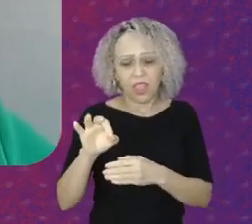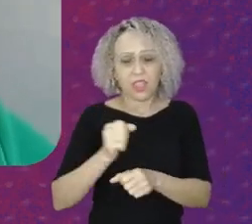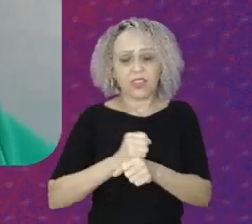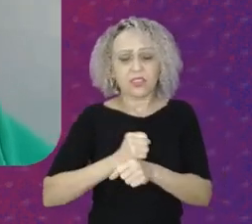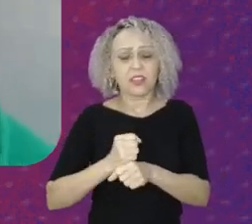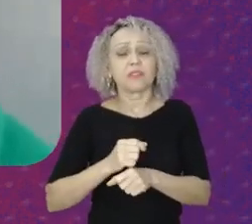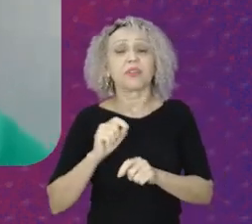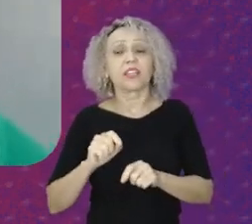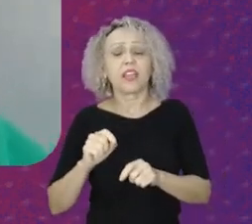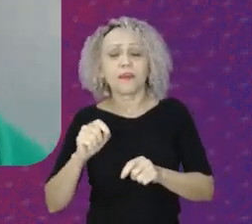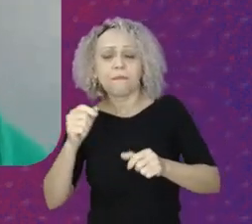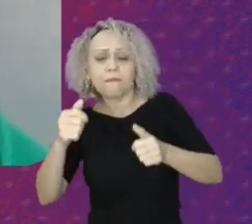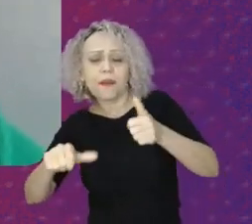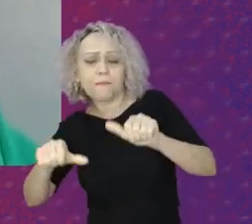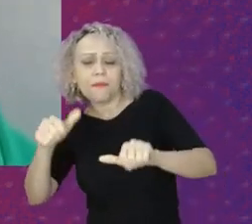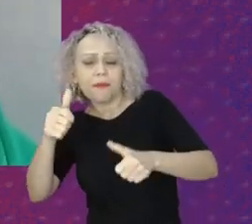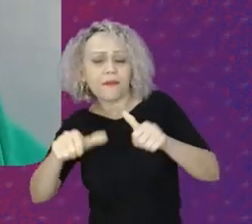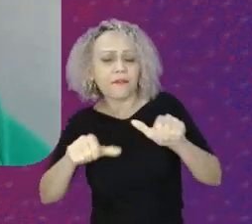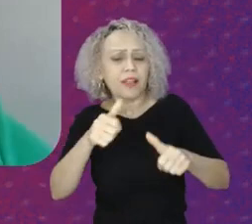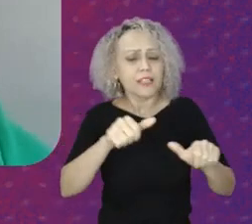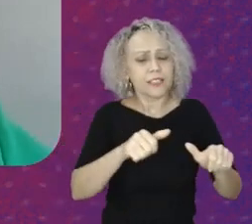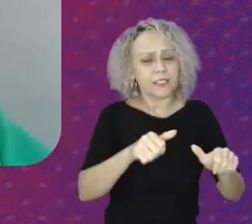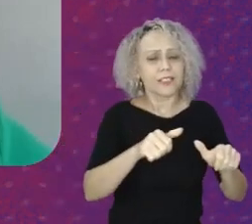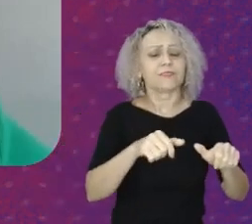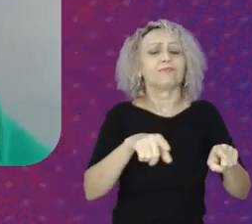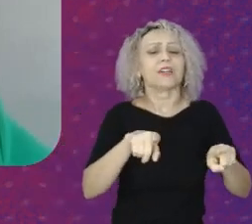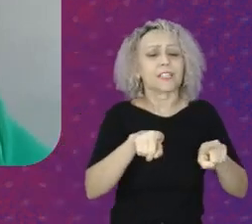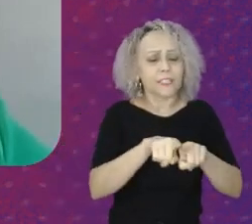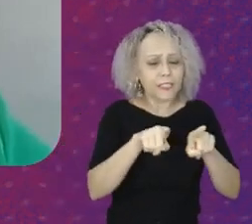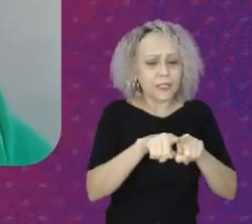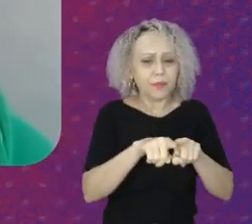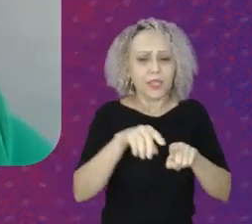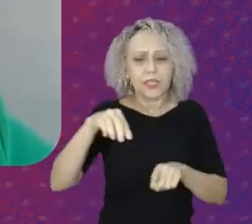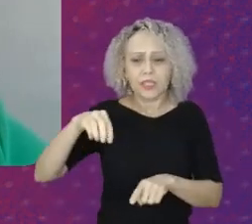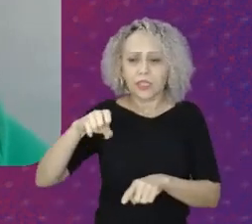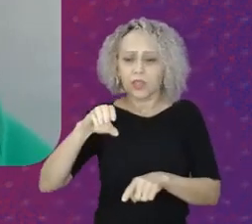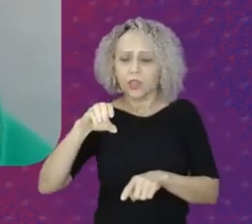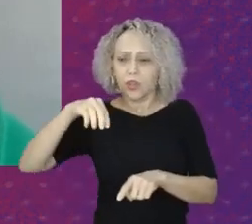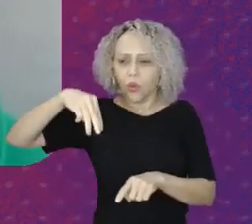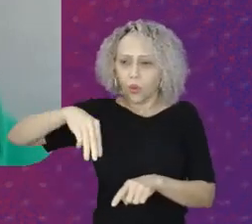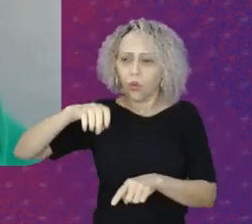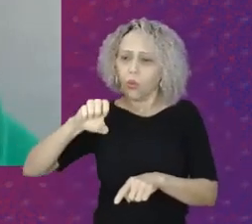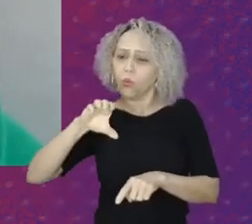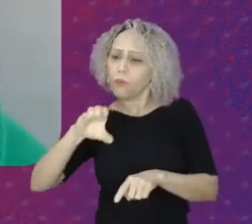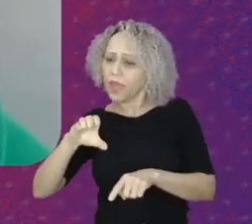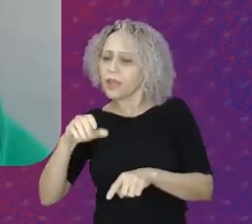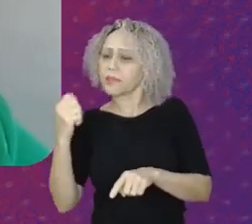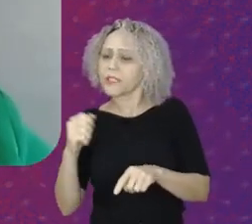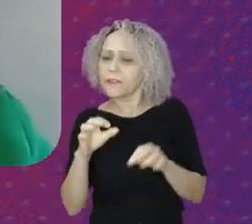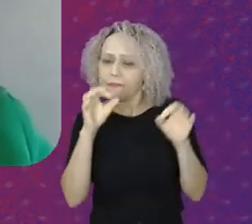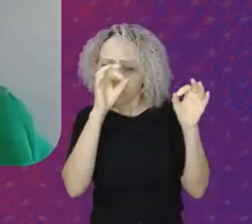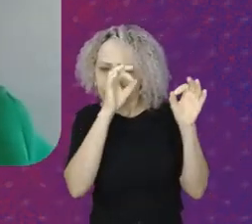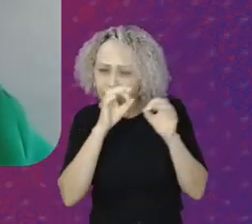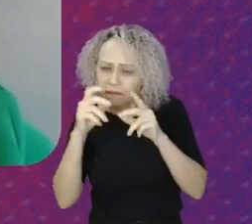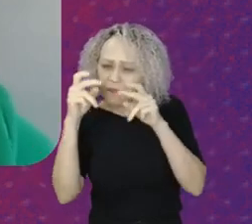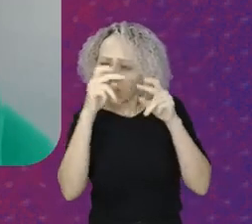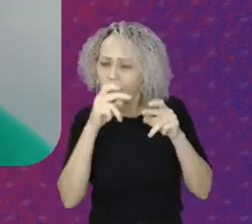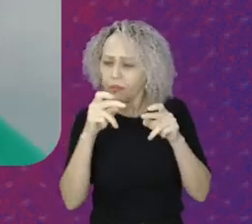mas com ciclos anuais de monitoramento feito pelo MEC, porque ela precisa ser acompanhada. Vou dar um